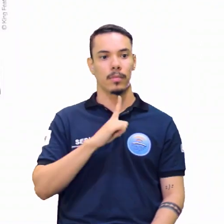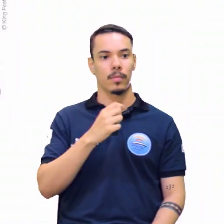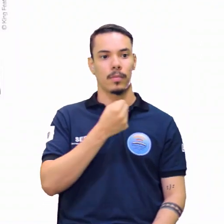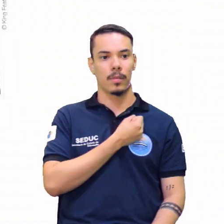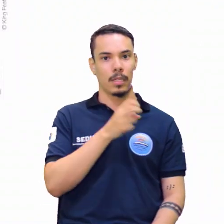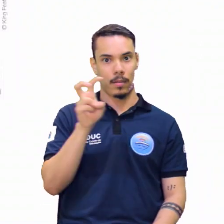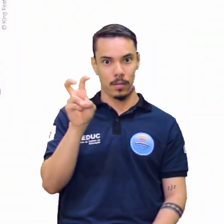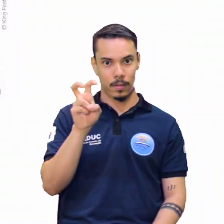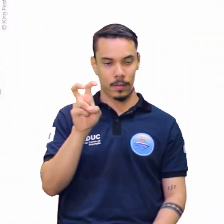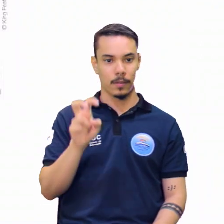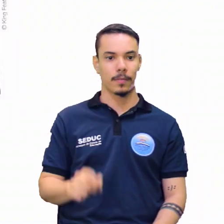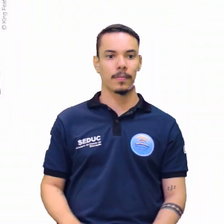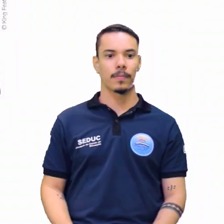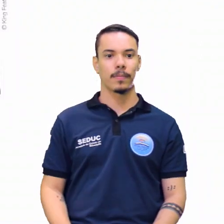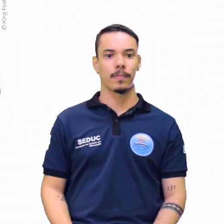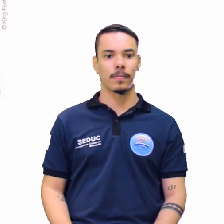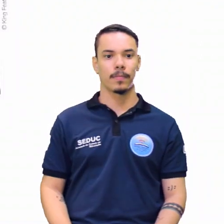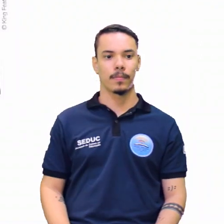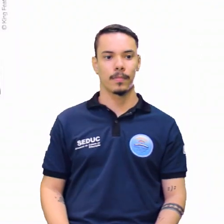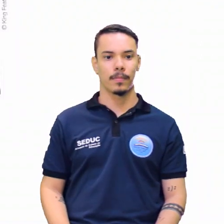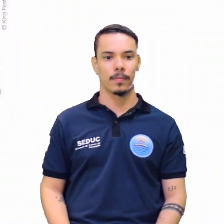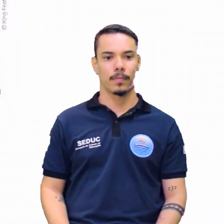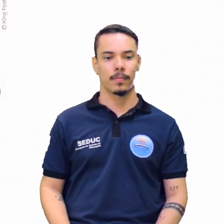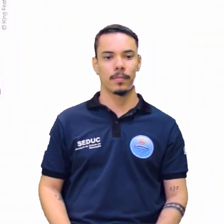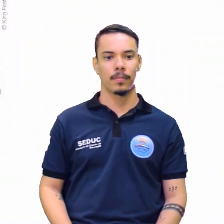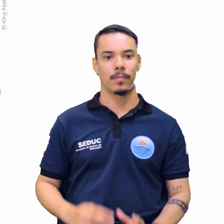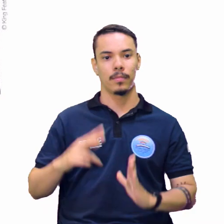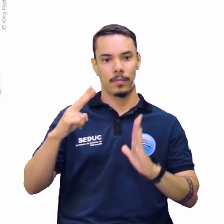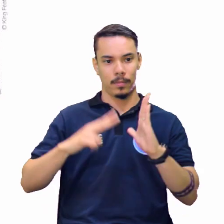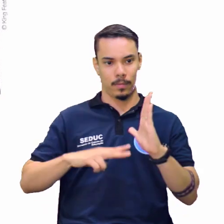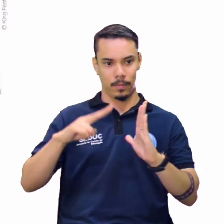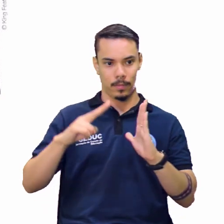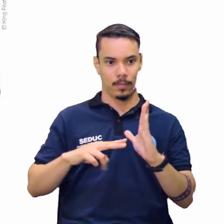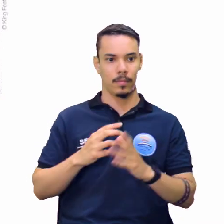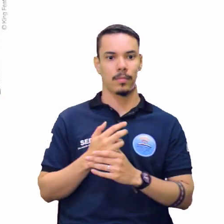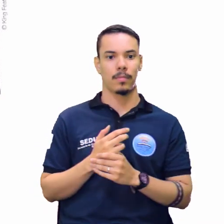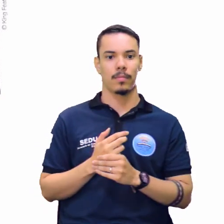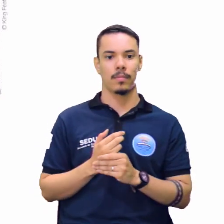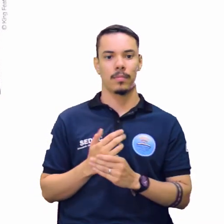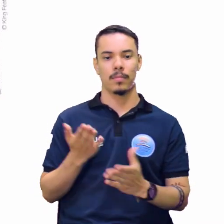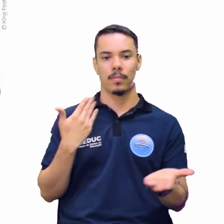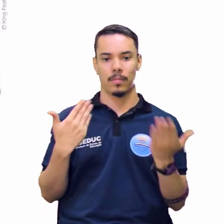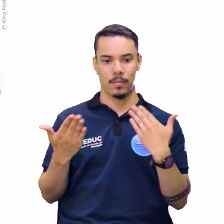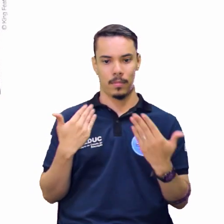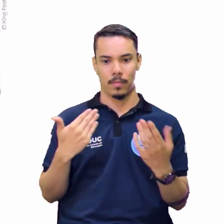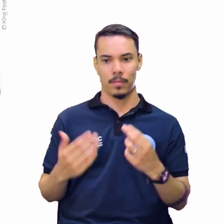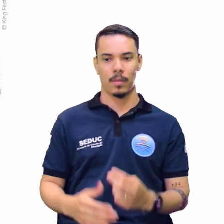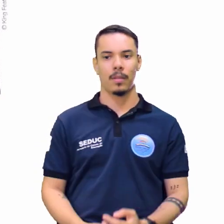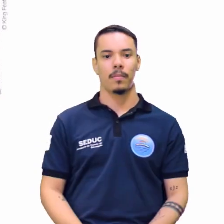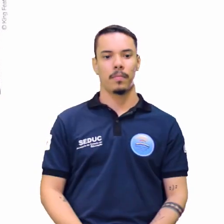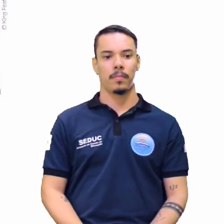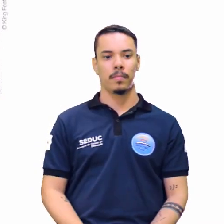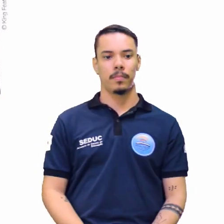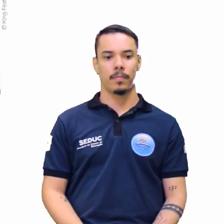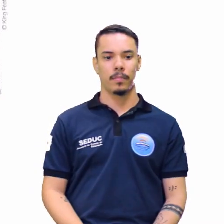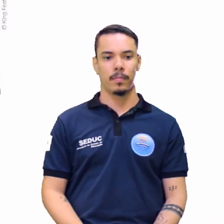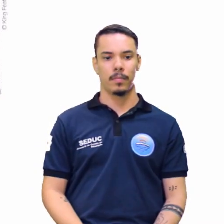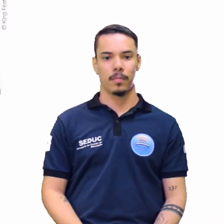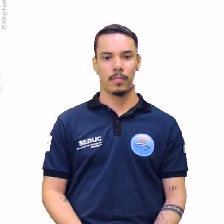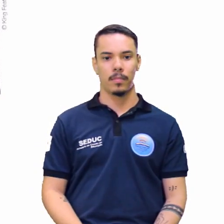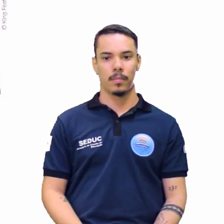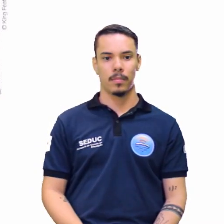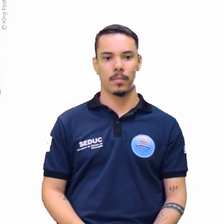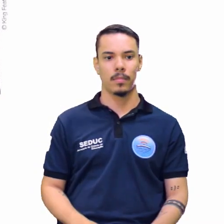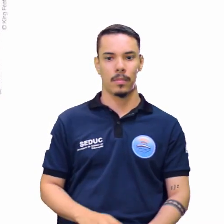se liga no ENEM Leia este diálogo entre h e seu amigo é de sortudo